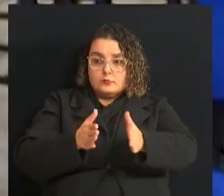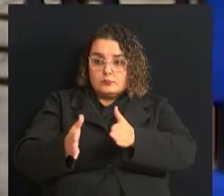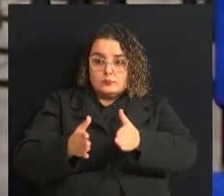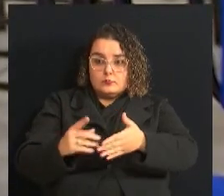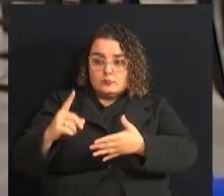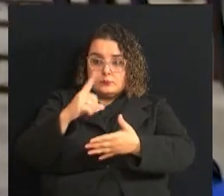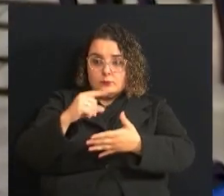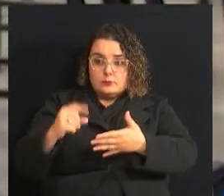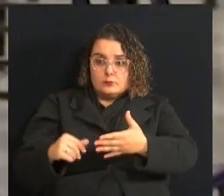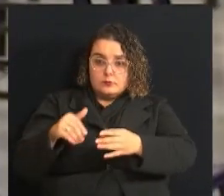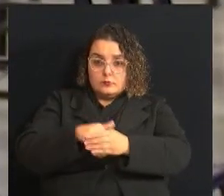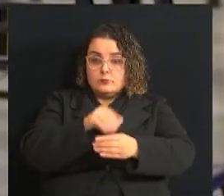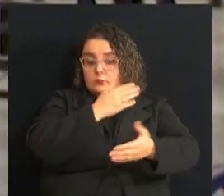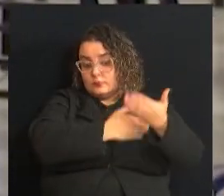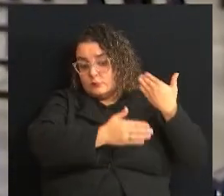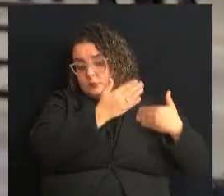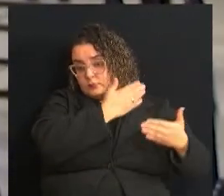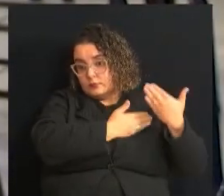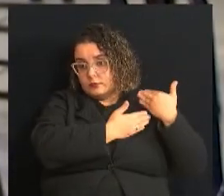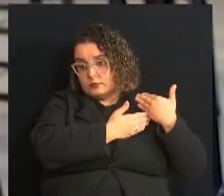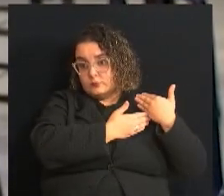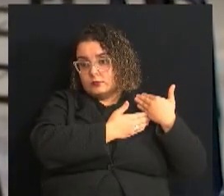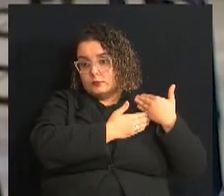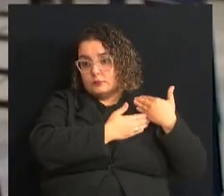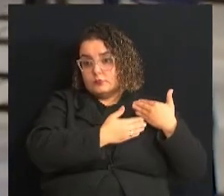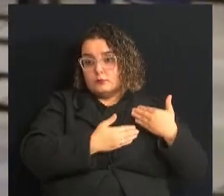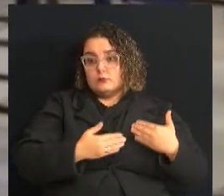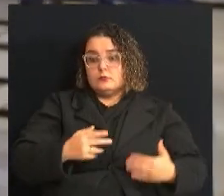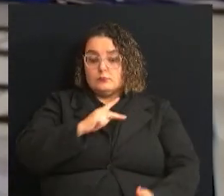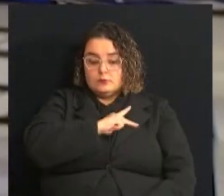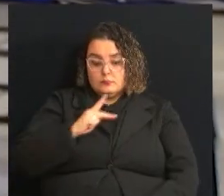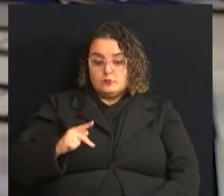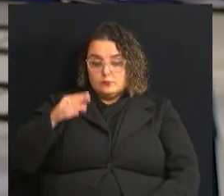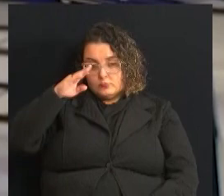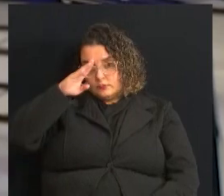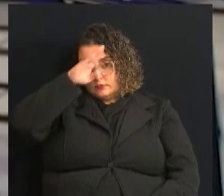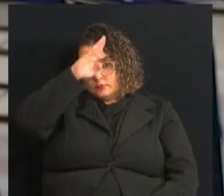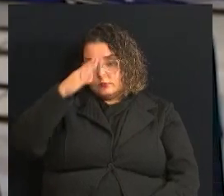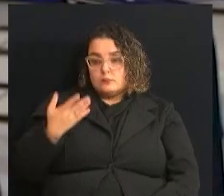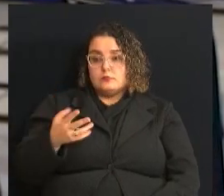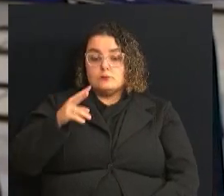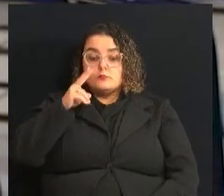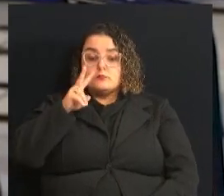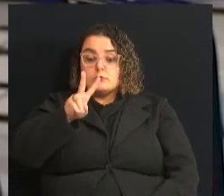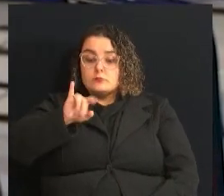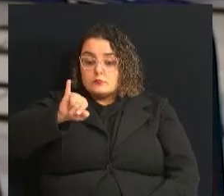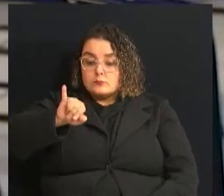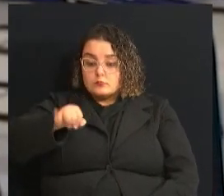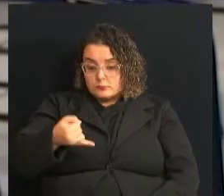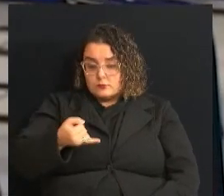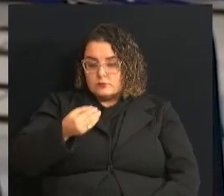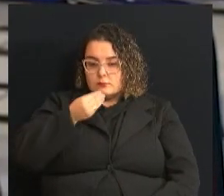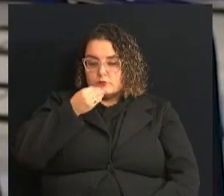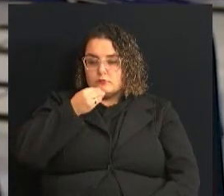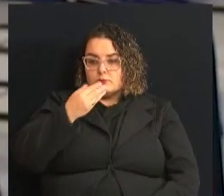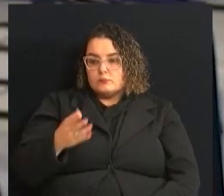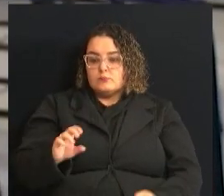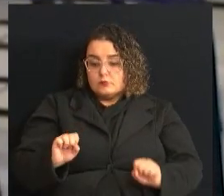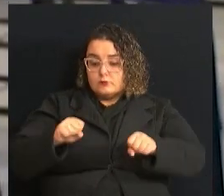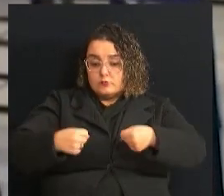eleitoral passado, na campanha do presidente Jair Bolsonaro, e viram como uma possibilidade, né, a defesa de